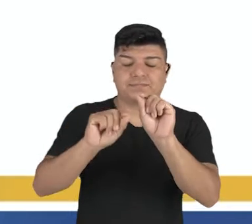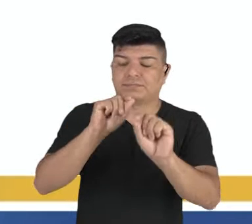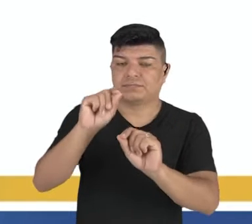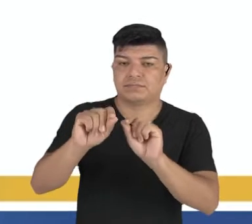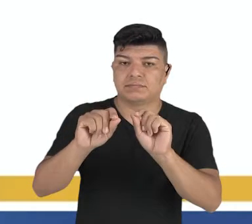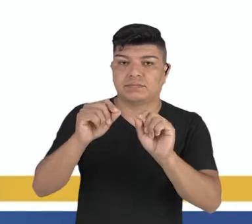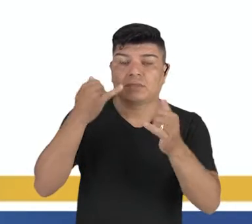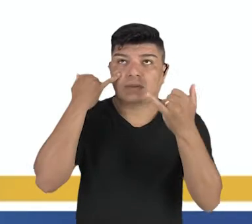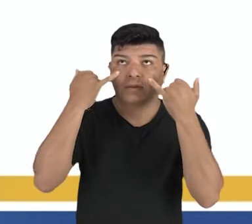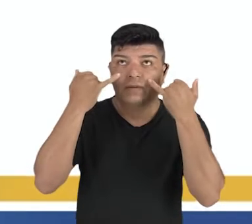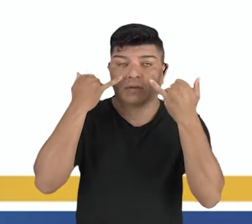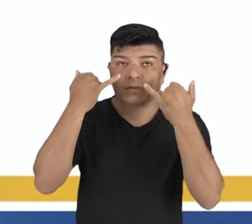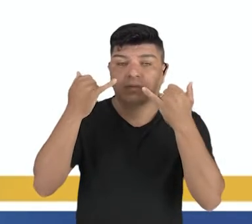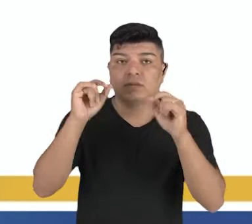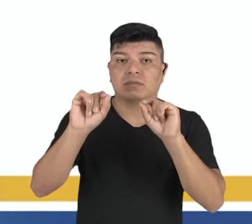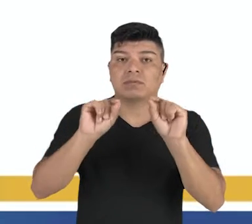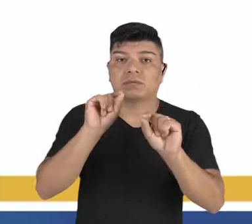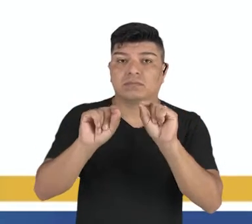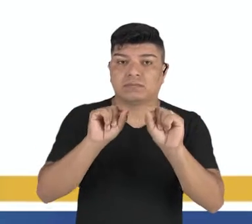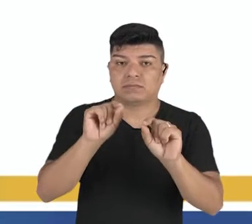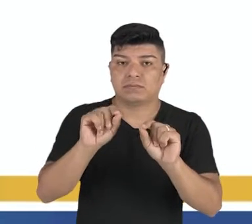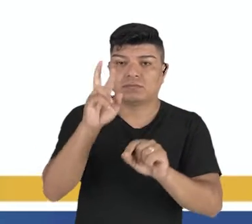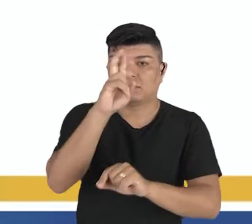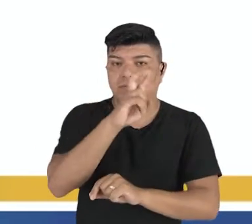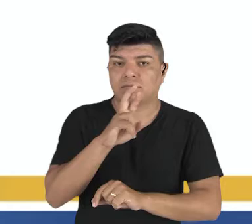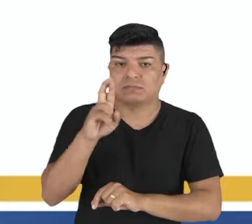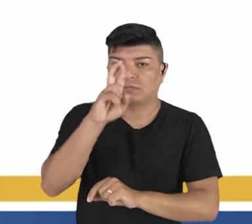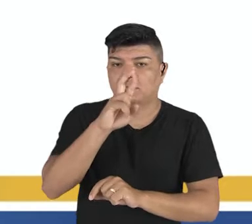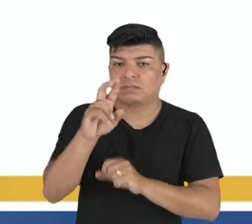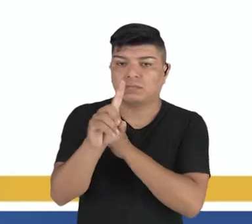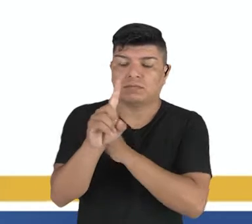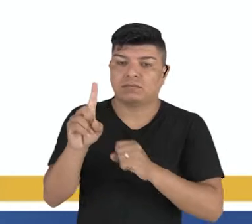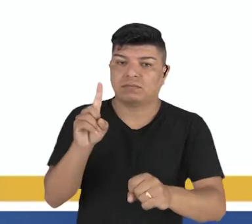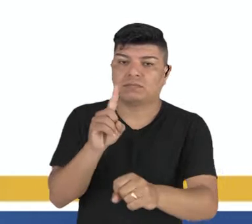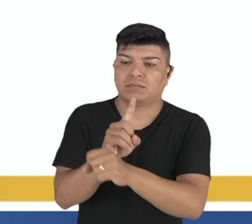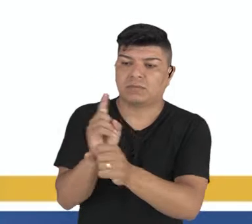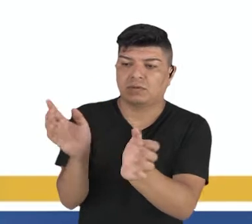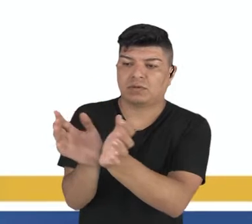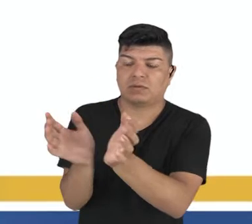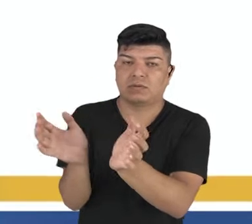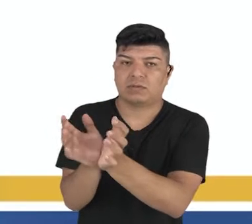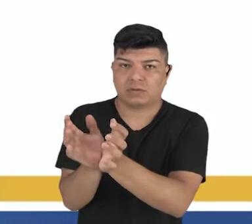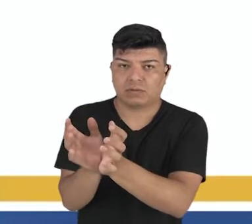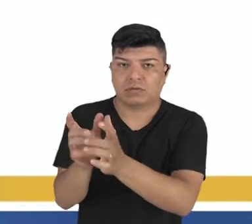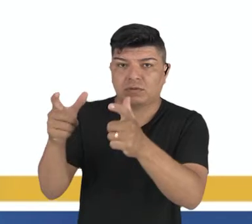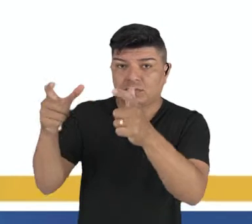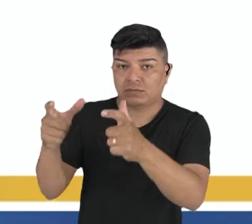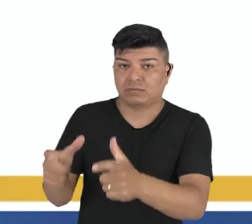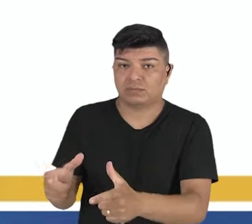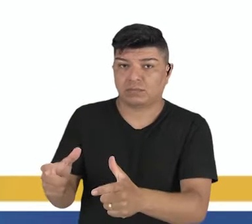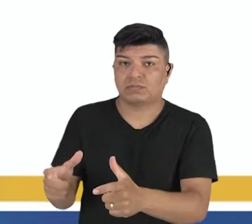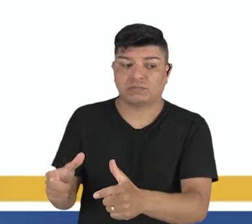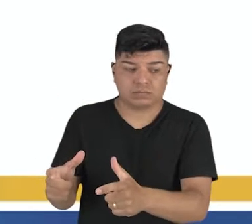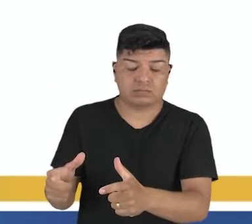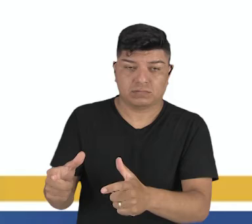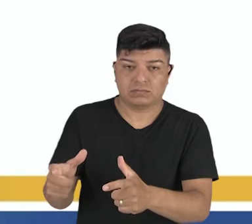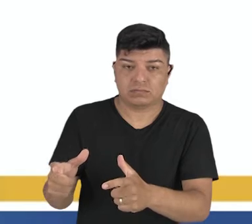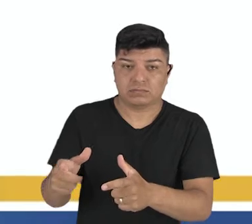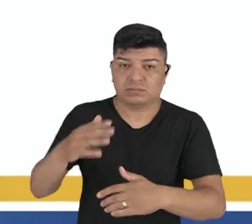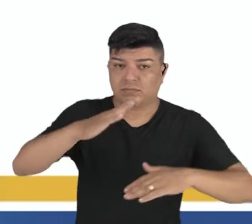estatísticas para verificação de uma sociedade, de um grupo, de um ambiente, de uma